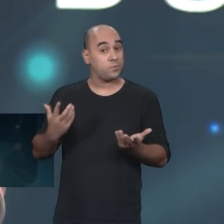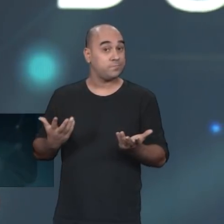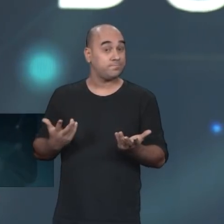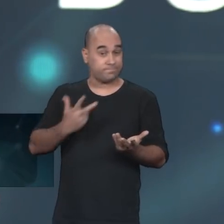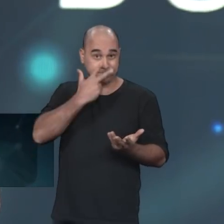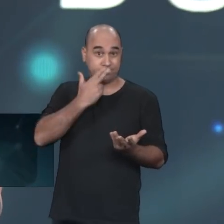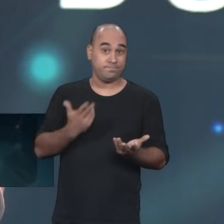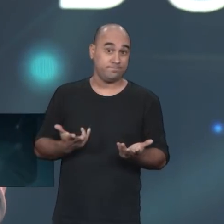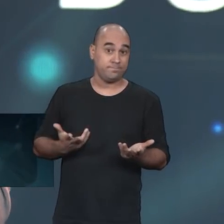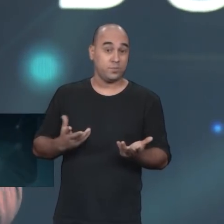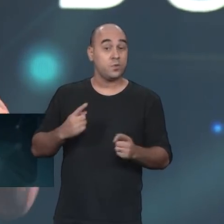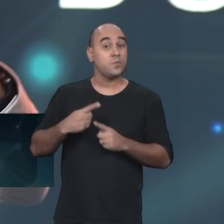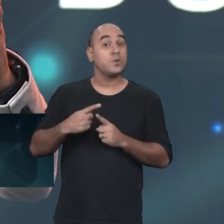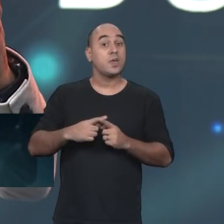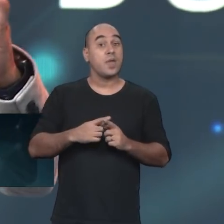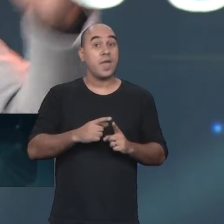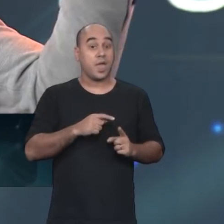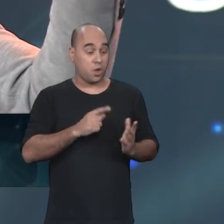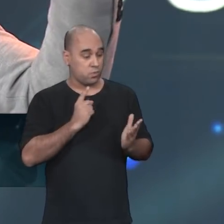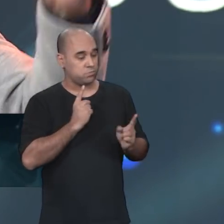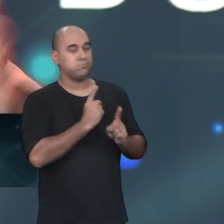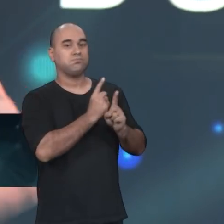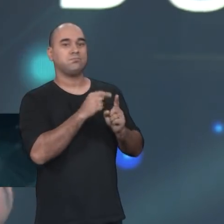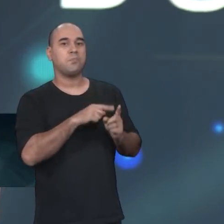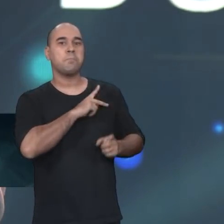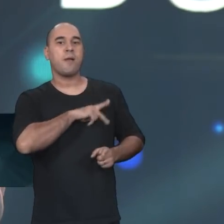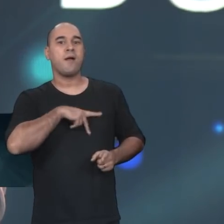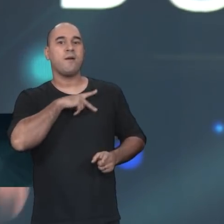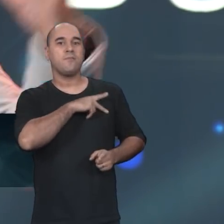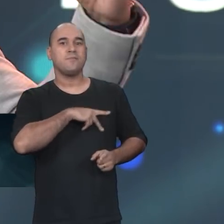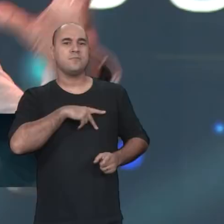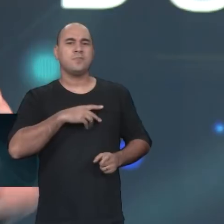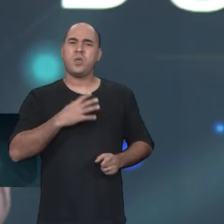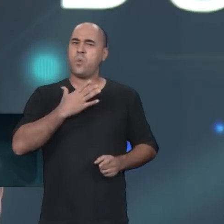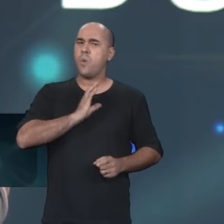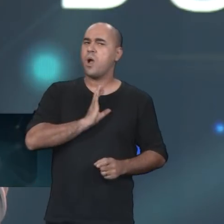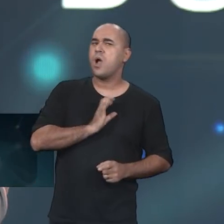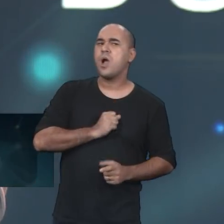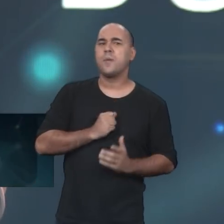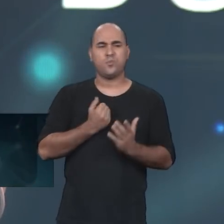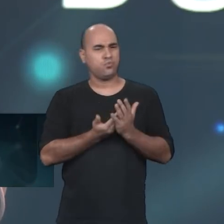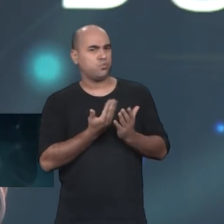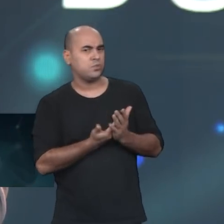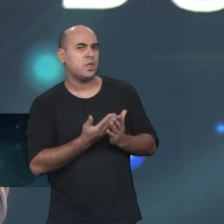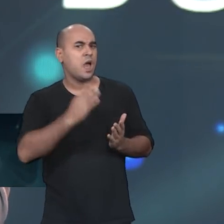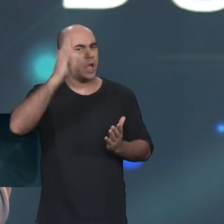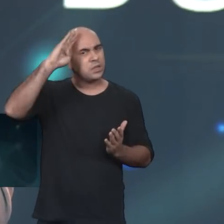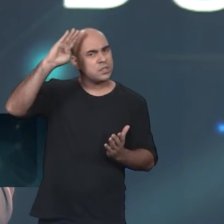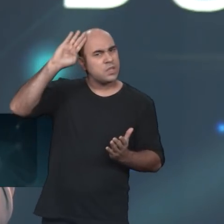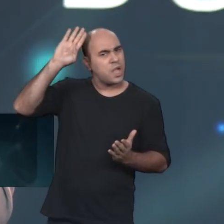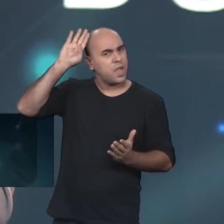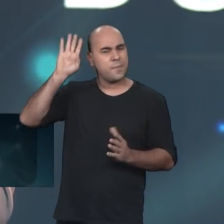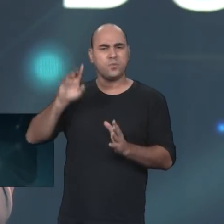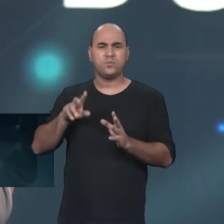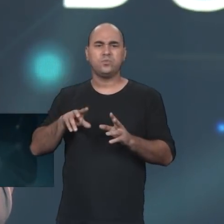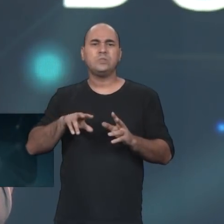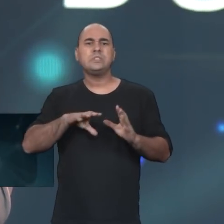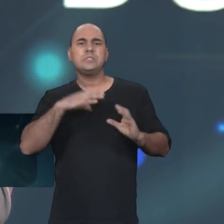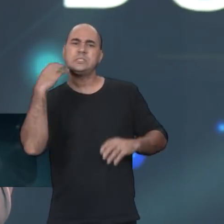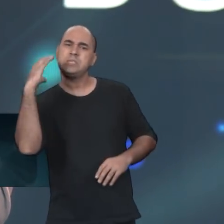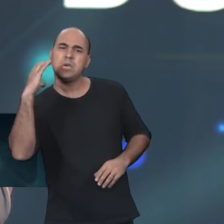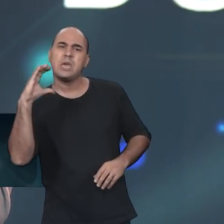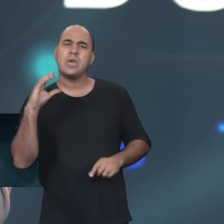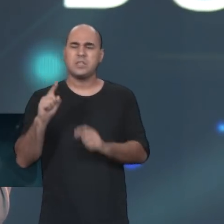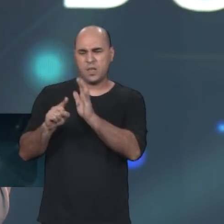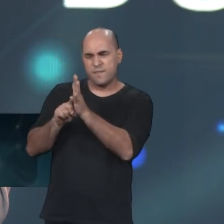Paulo, que por mais que eu seja apaixonado pelo mundo acadêmico, pelos livros, pelos artigos científicos, eu